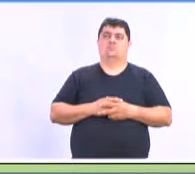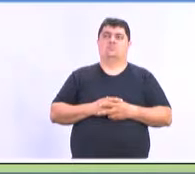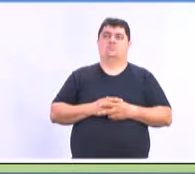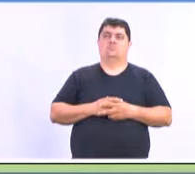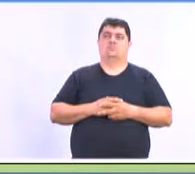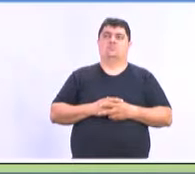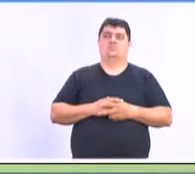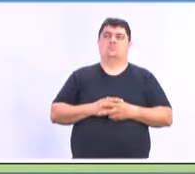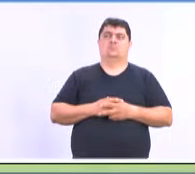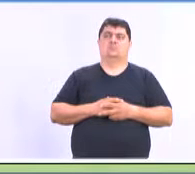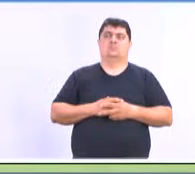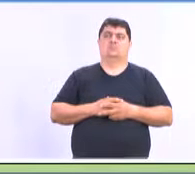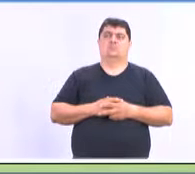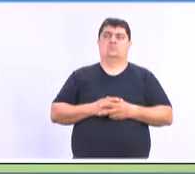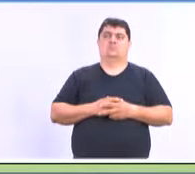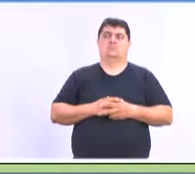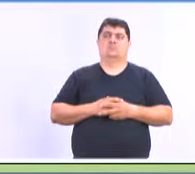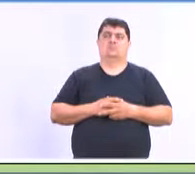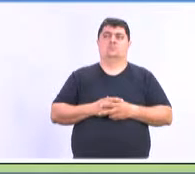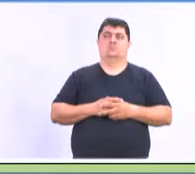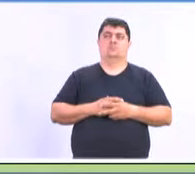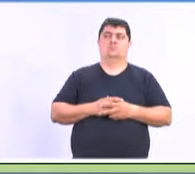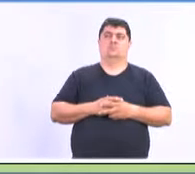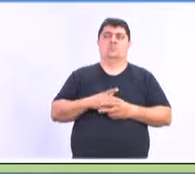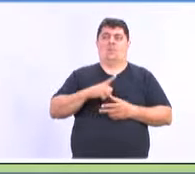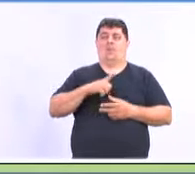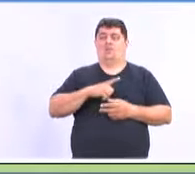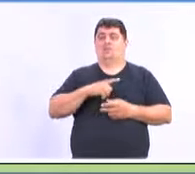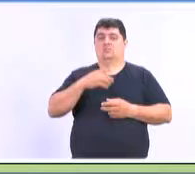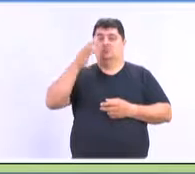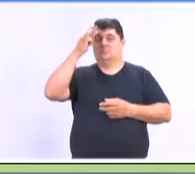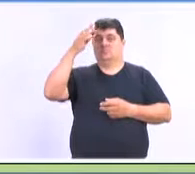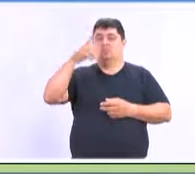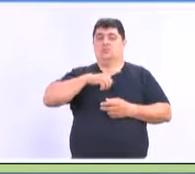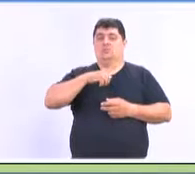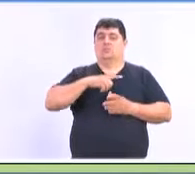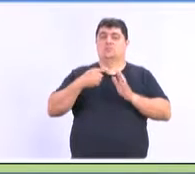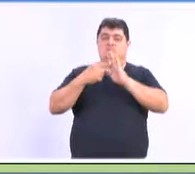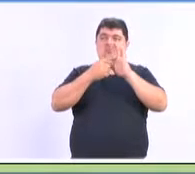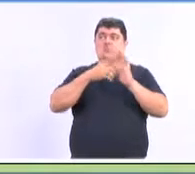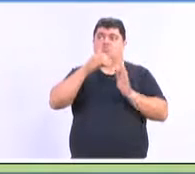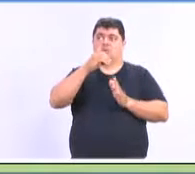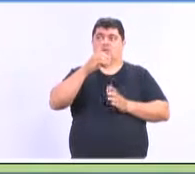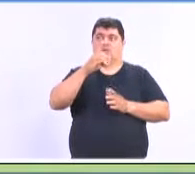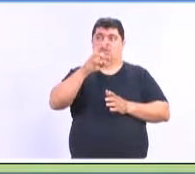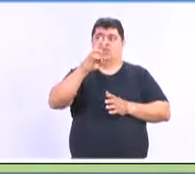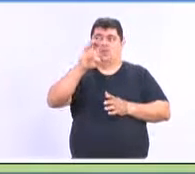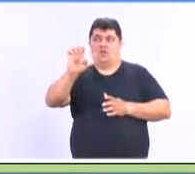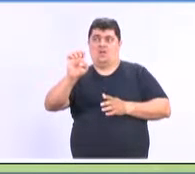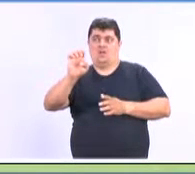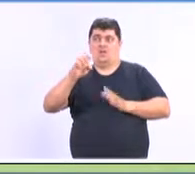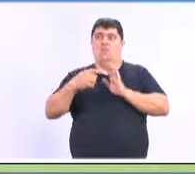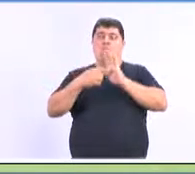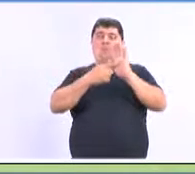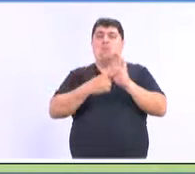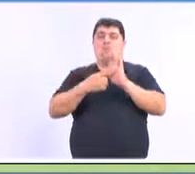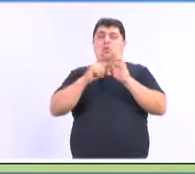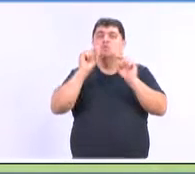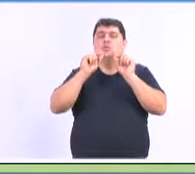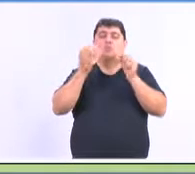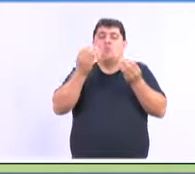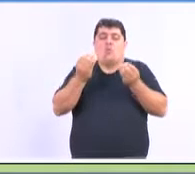aqui e... A teoria diz que a demonstração do resultado do exercício demonstra